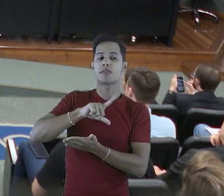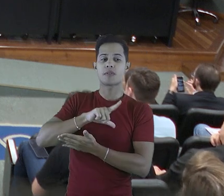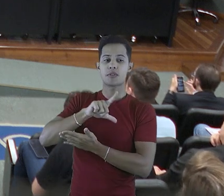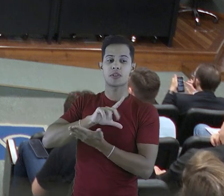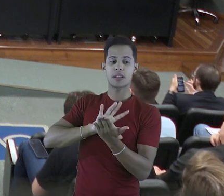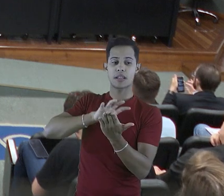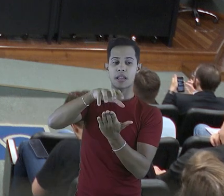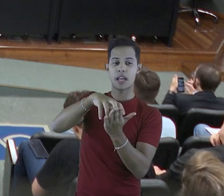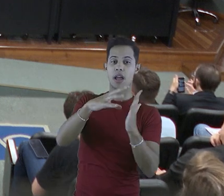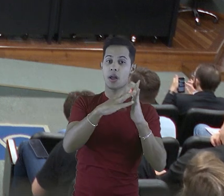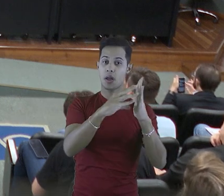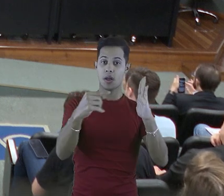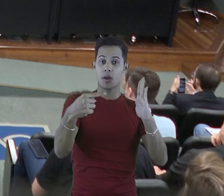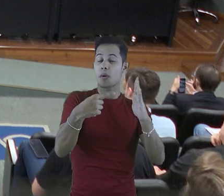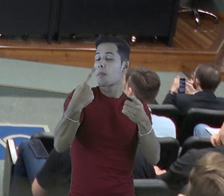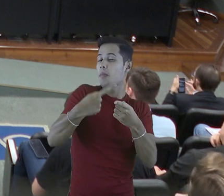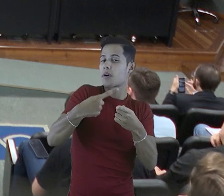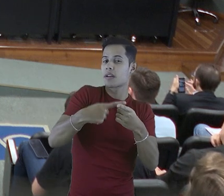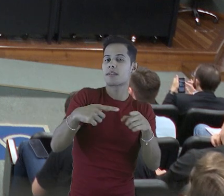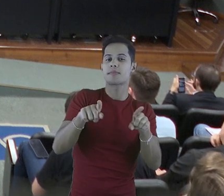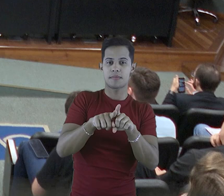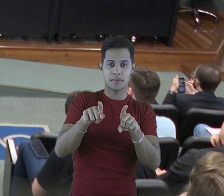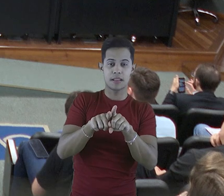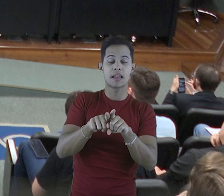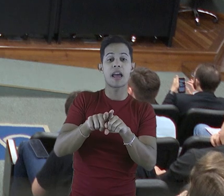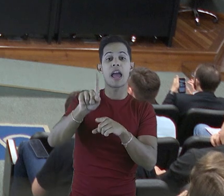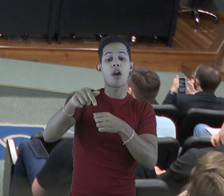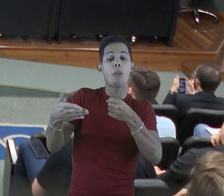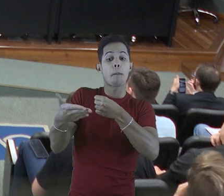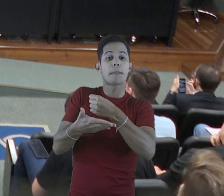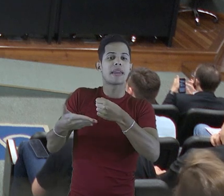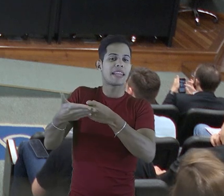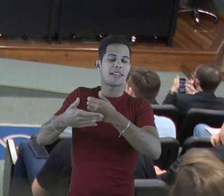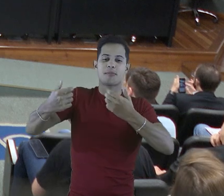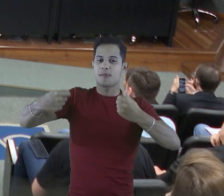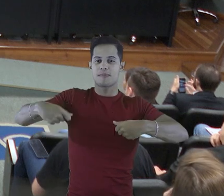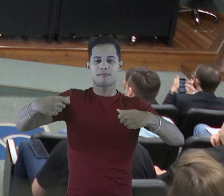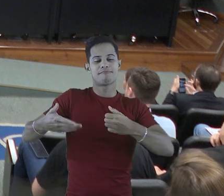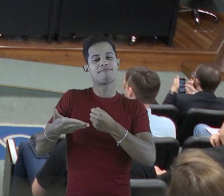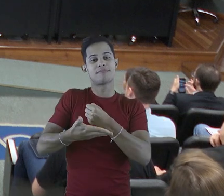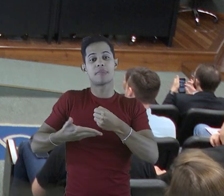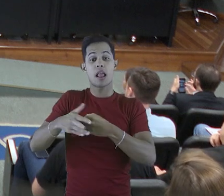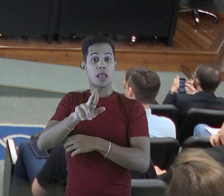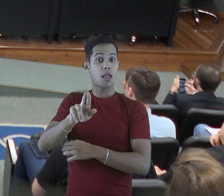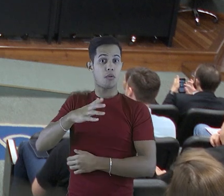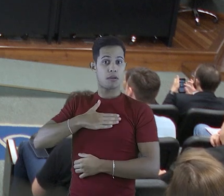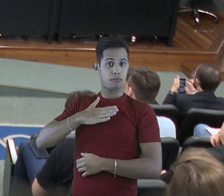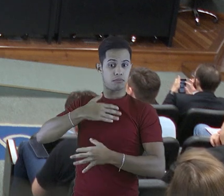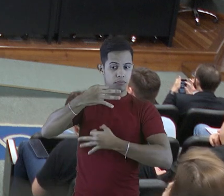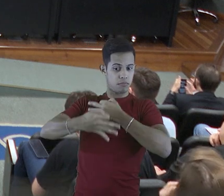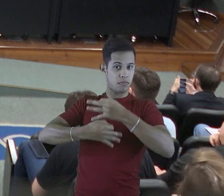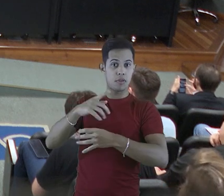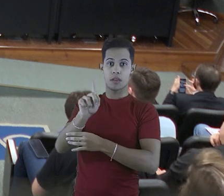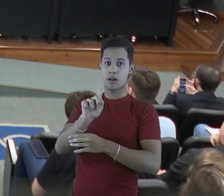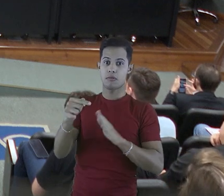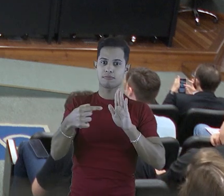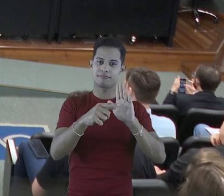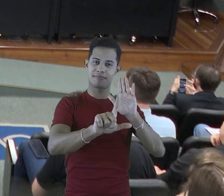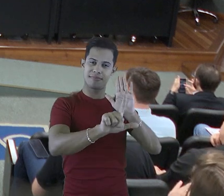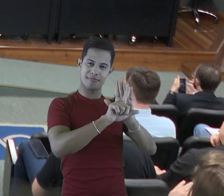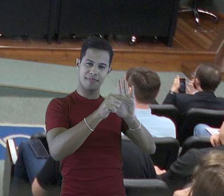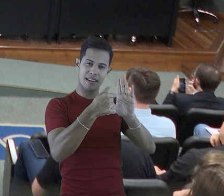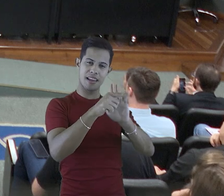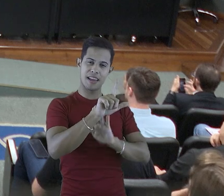por que tem que ter um inventário de dados? Porque isso é o mínimo necessário. Não sou eu que estou dizendo isso, é a